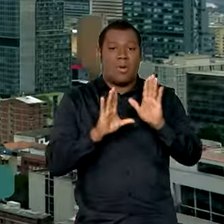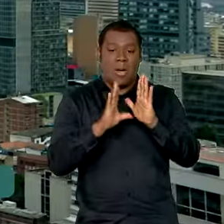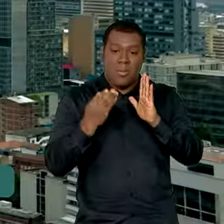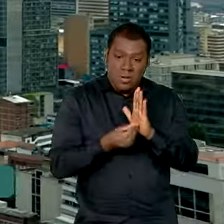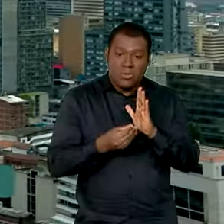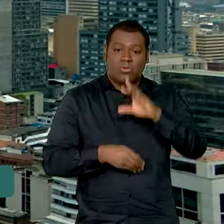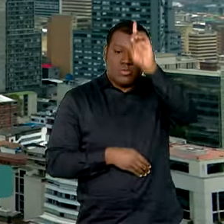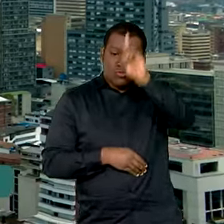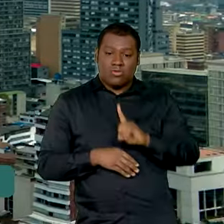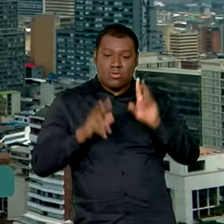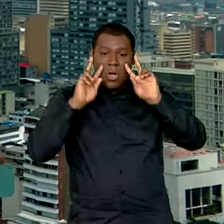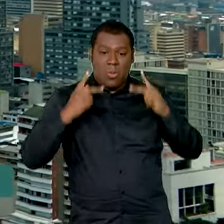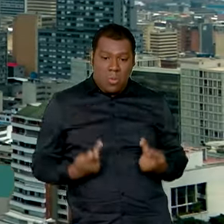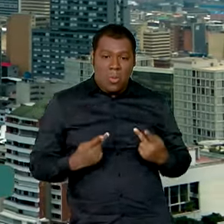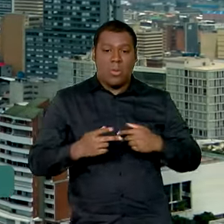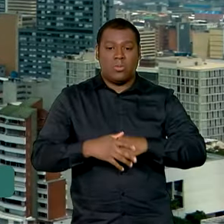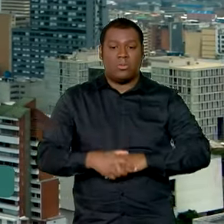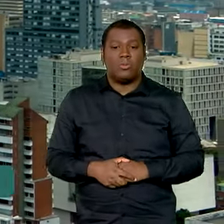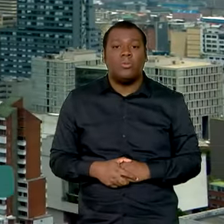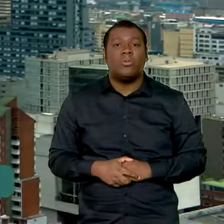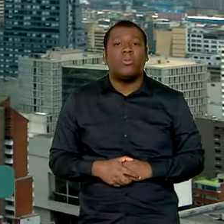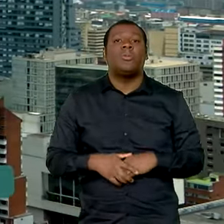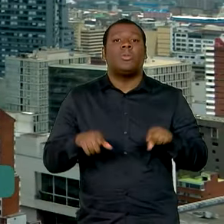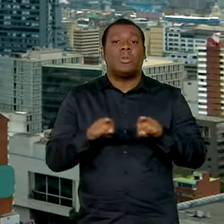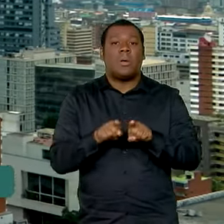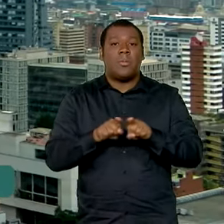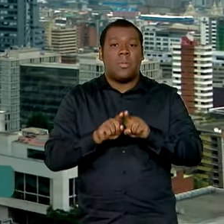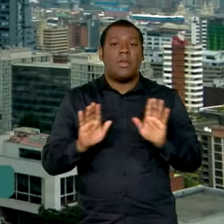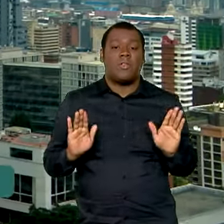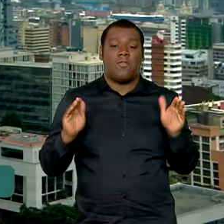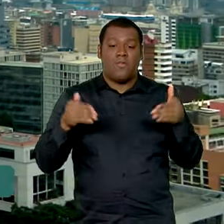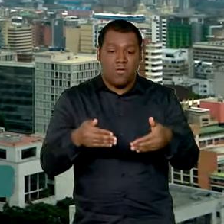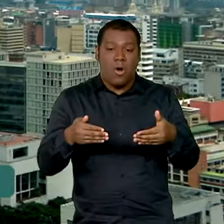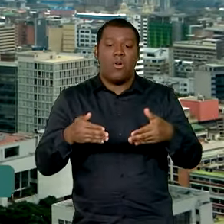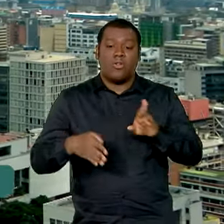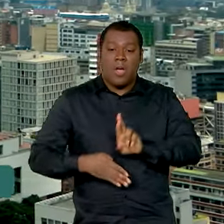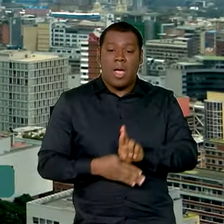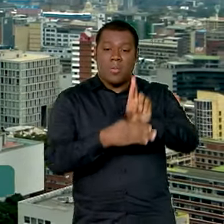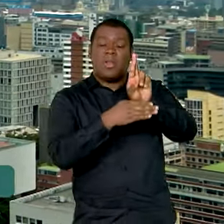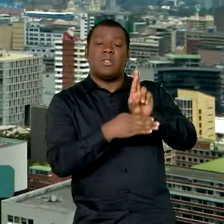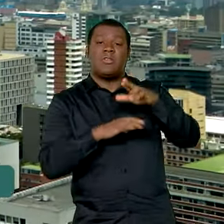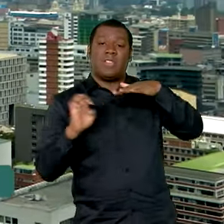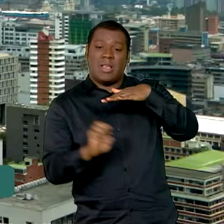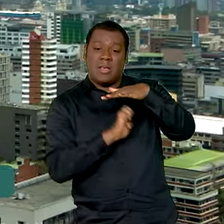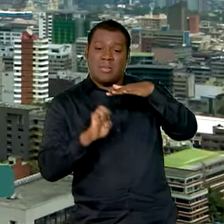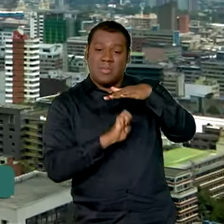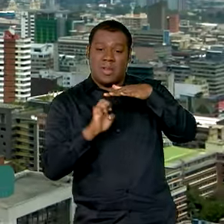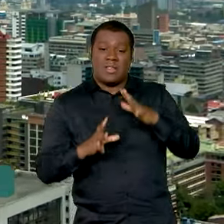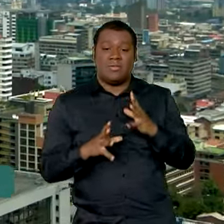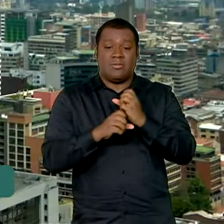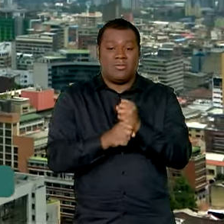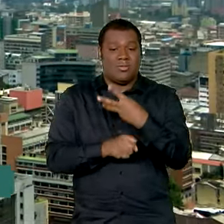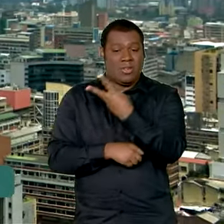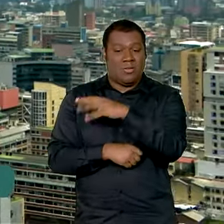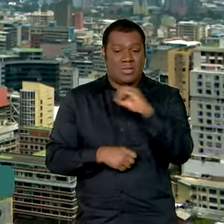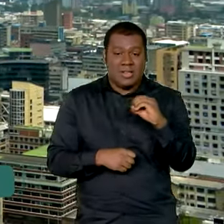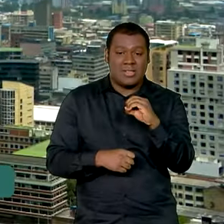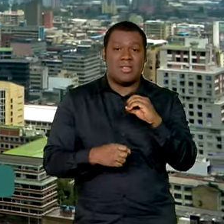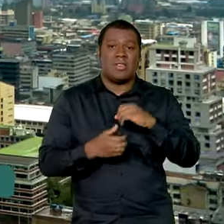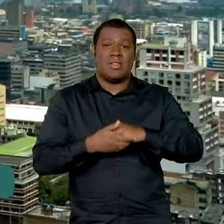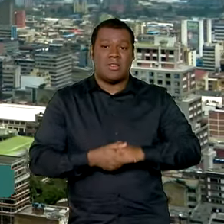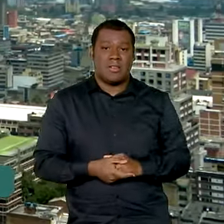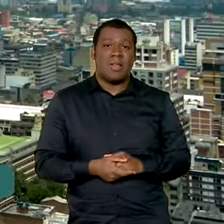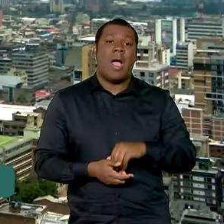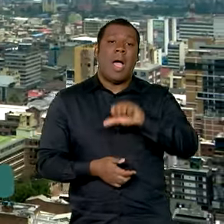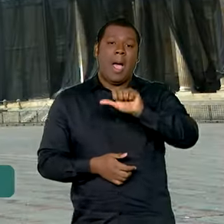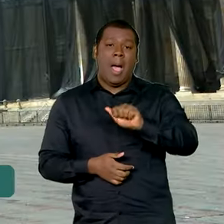Lula e Petro vão participar ainda de um fórum com representantes de 300 empresas dos dois países, organizado